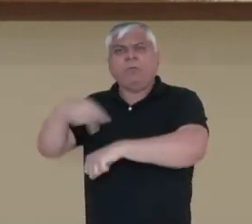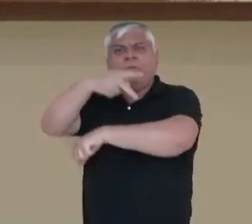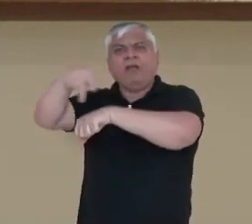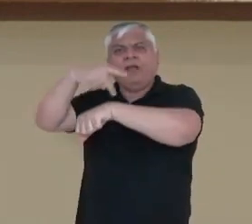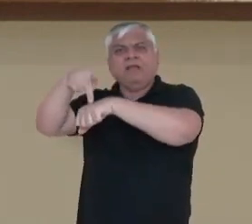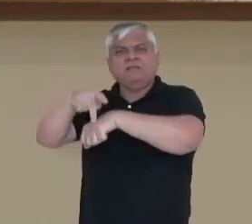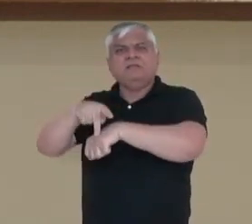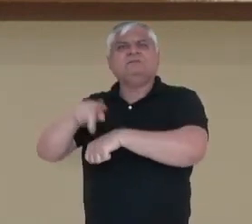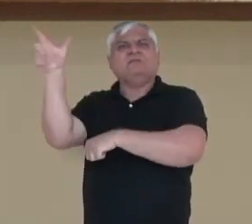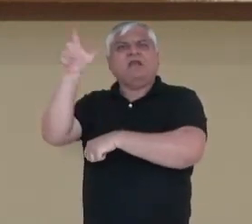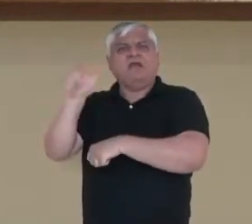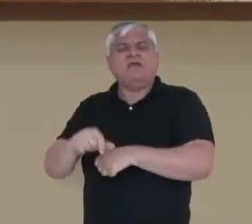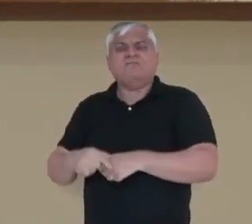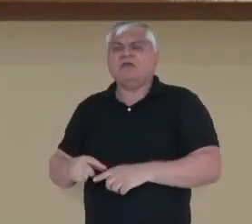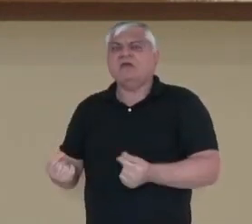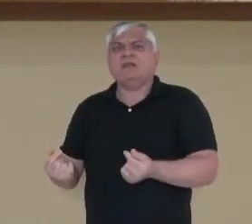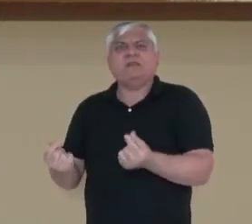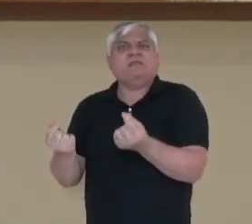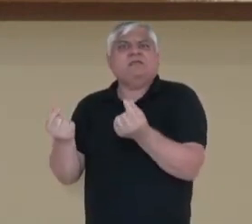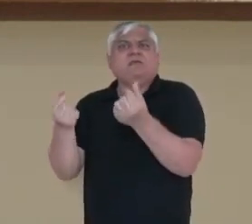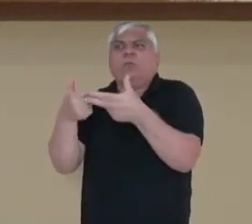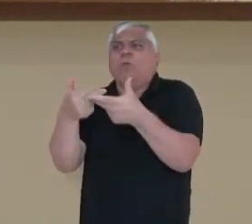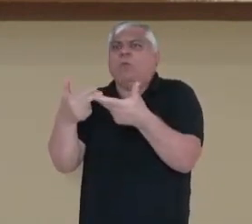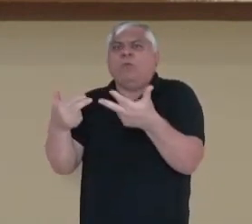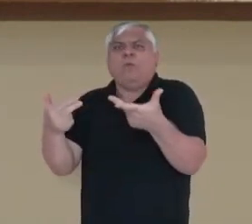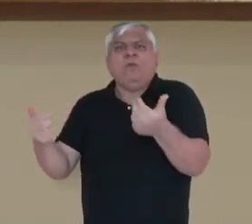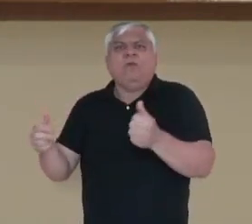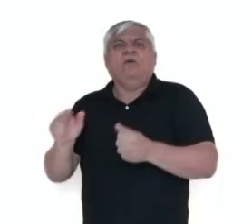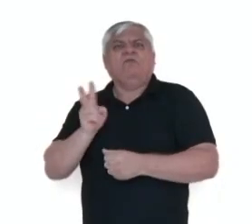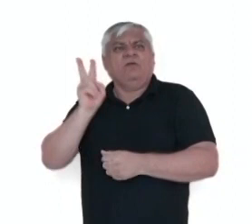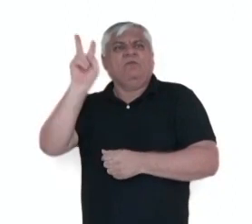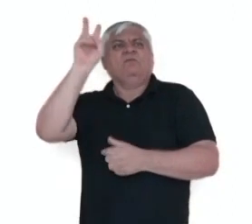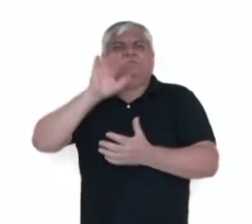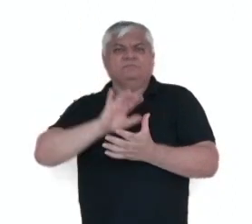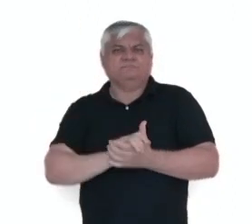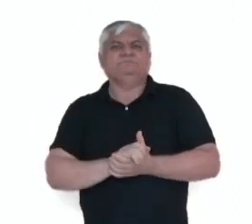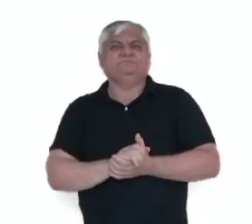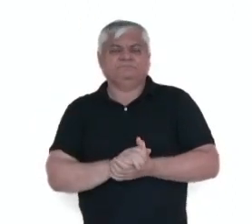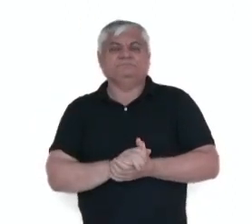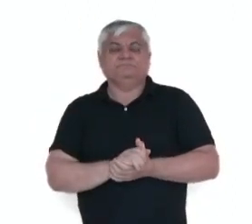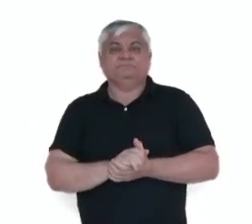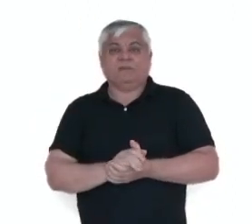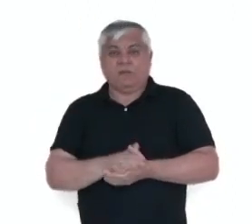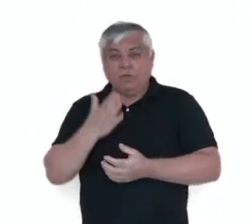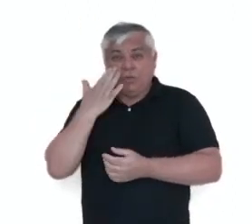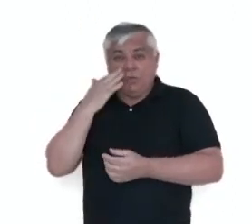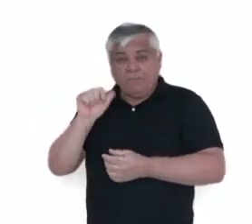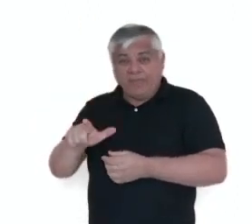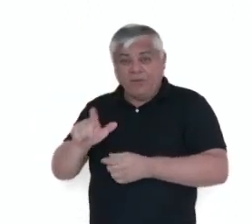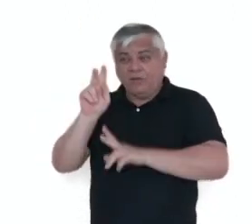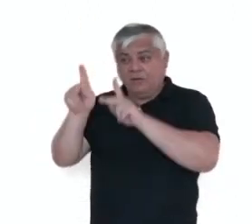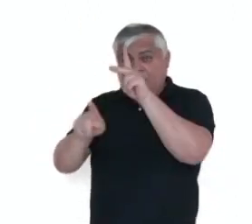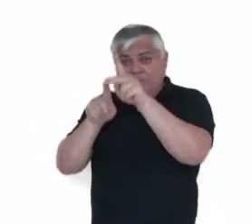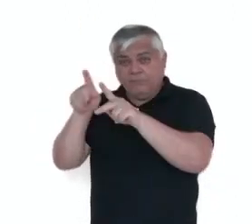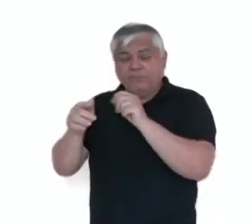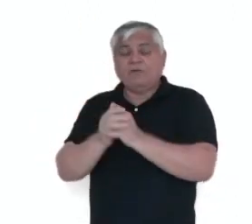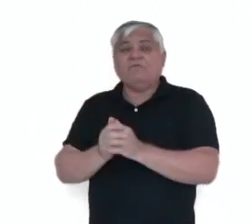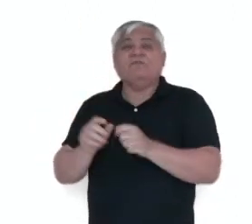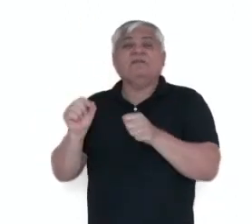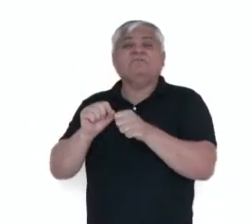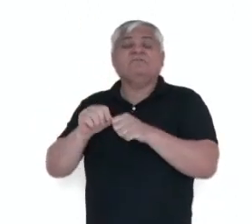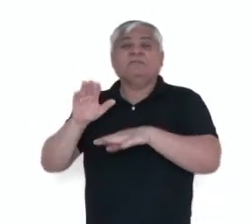africano e como isso ia enriquecê-los. Bom, os belgas eles vão realizar uma das ações